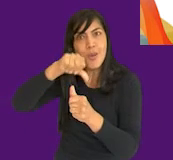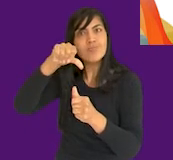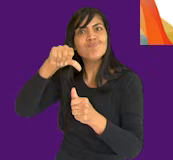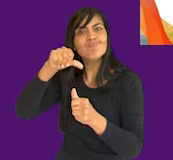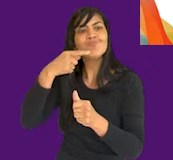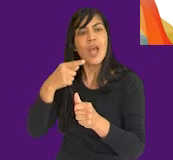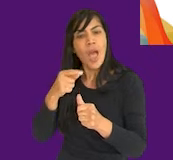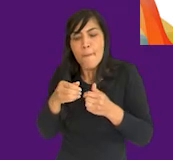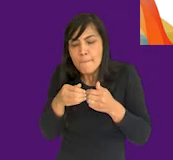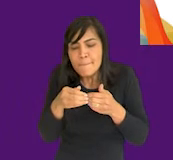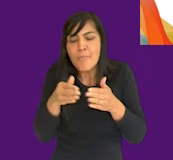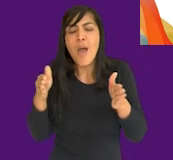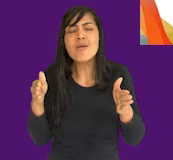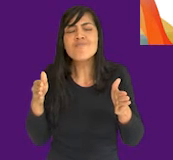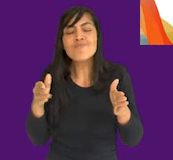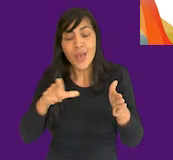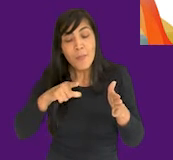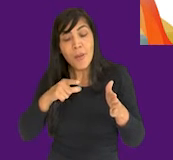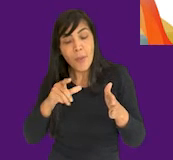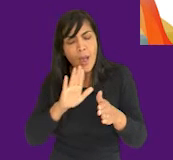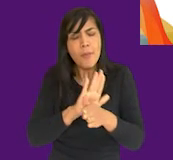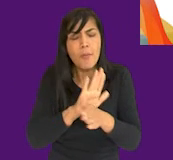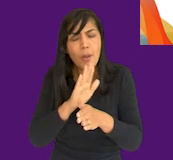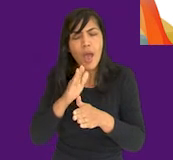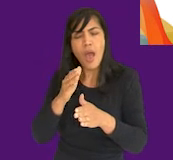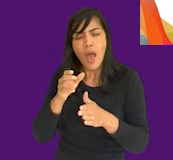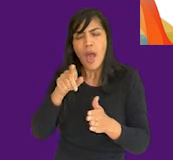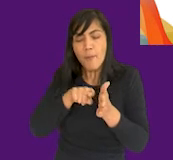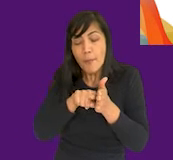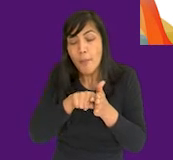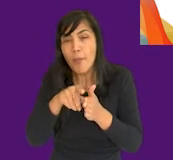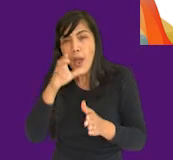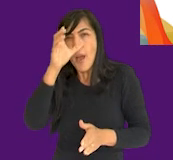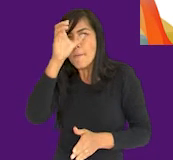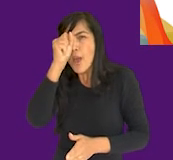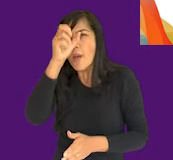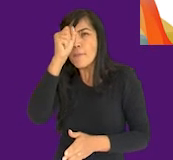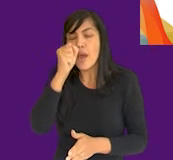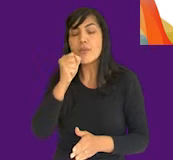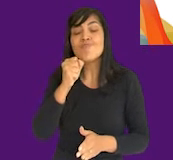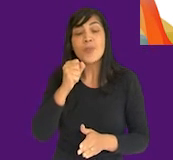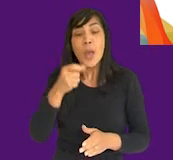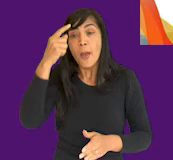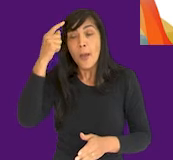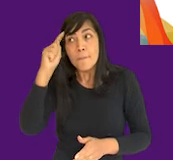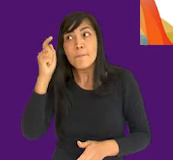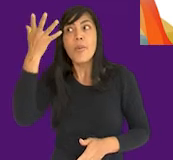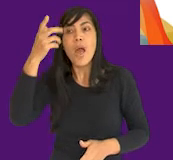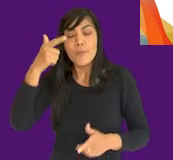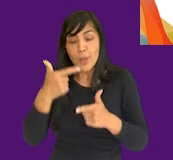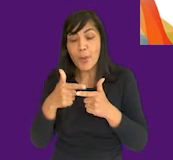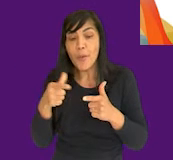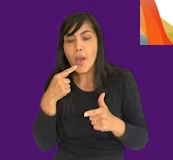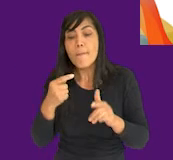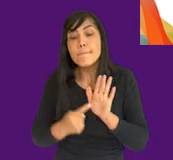Inovação aberta você vai ter acesso a mais recursos a mais em sites Você pode ter melhores soluções oferecer melhores